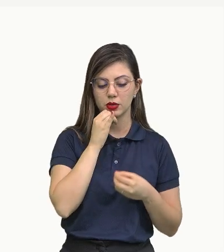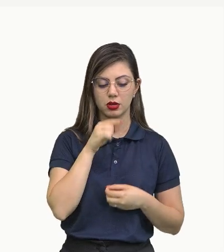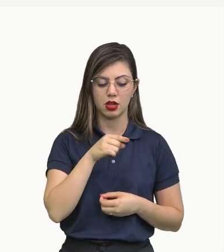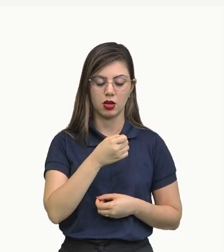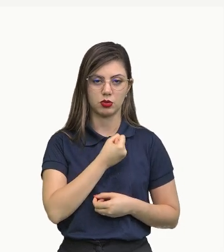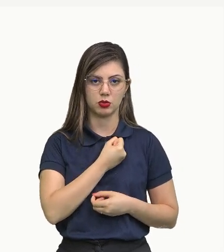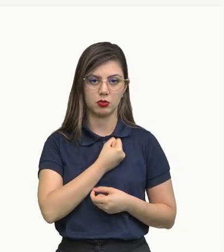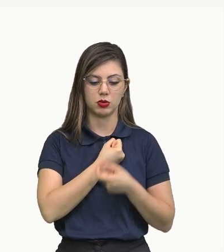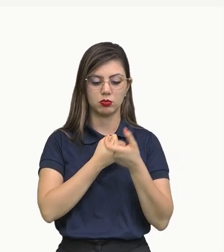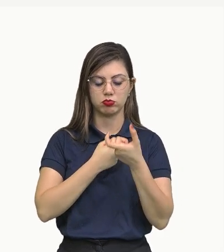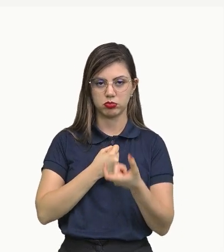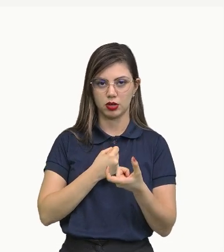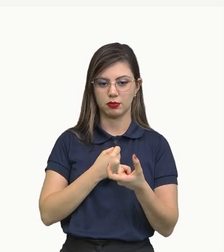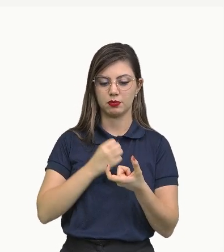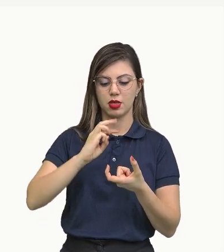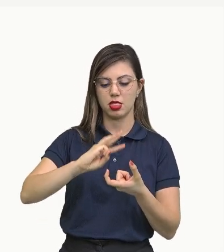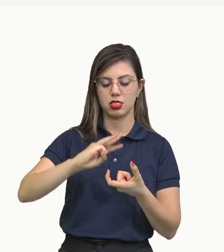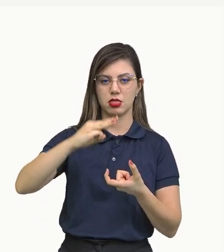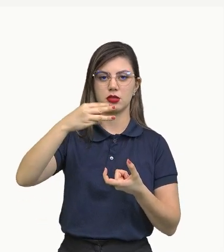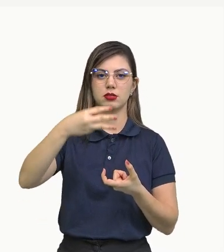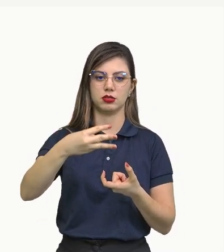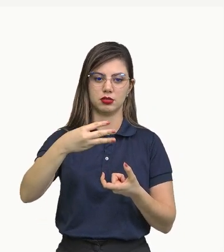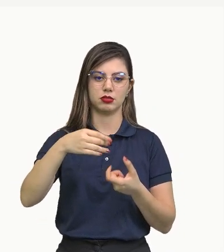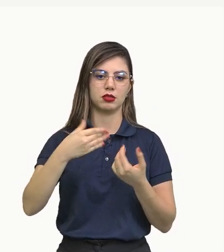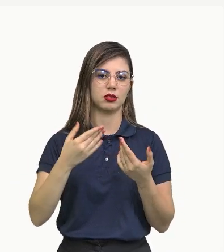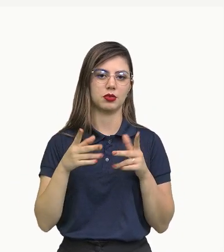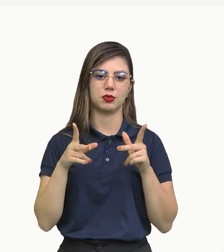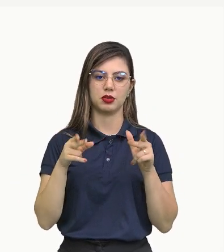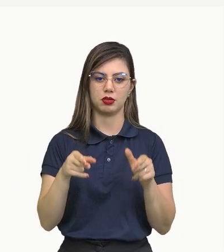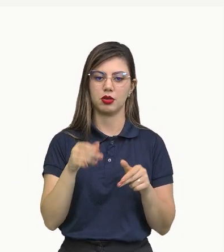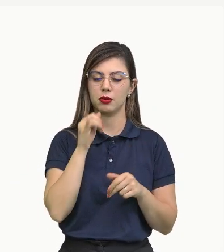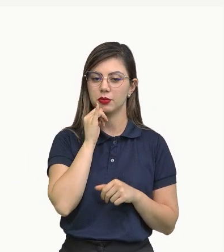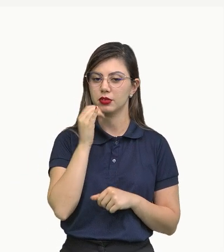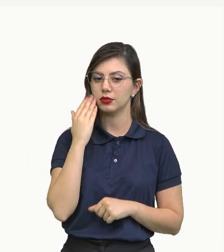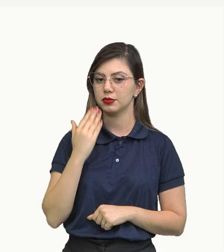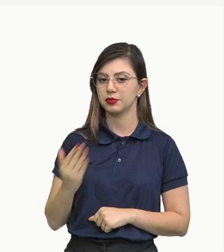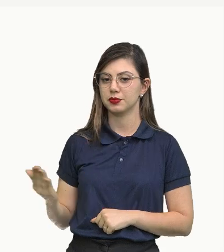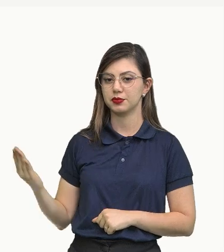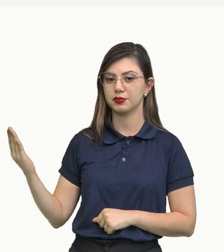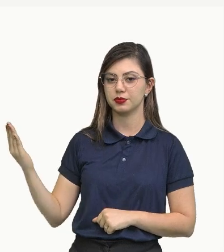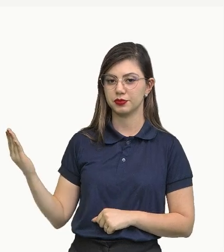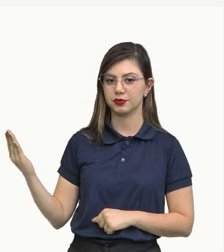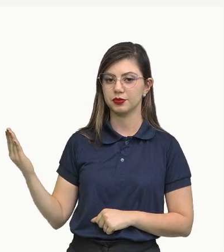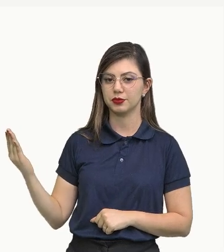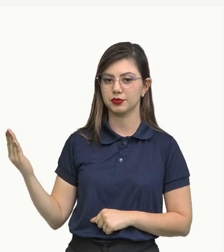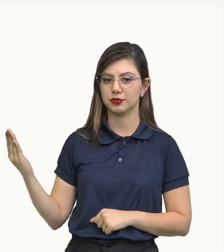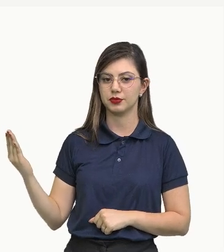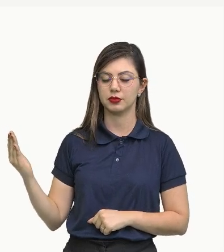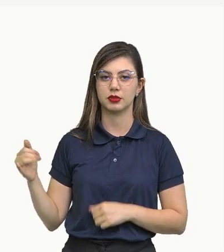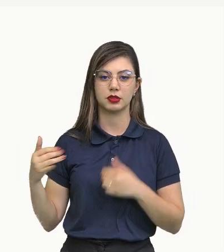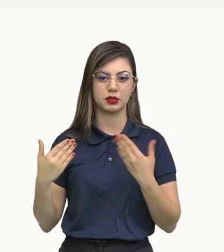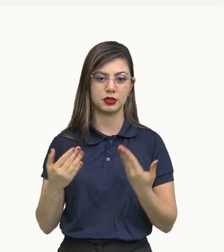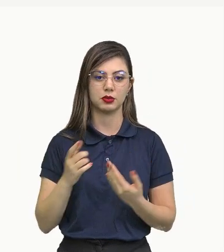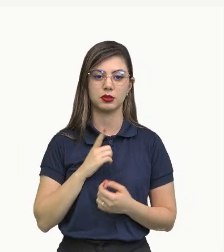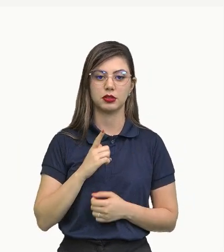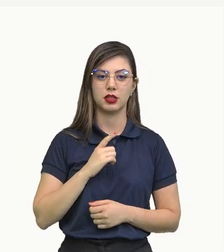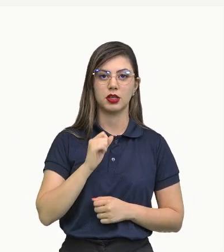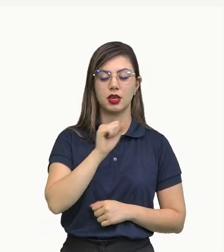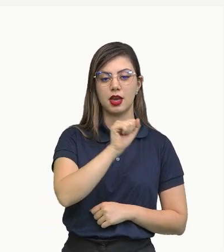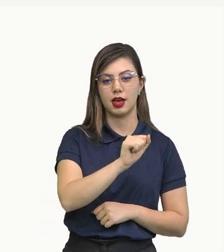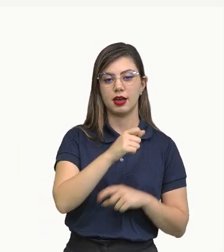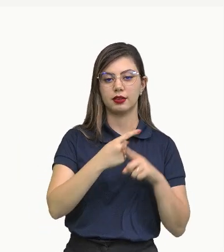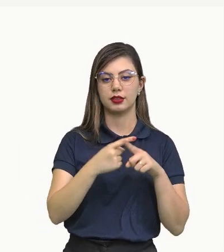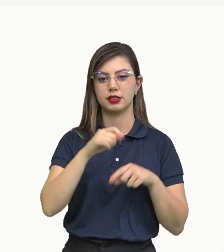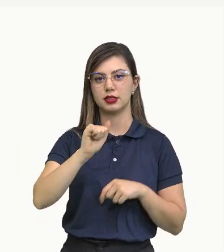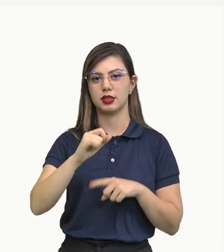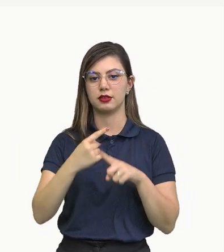a aresta a 3 é a mesma coisa que multiplicar a aresta por ela mesma 3 vezes, tá? Só que